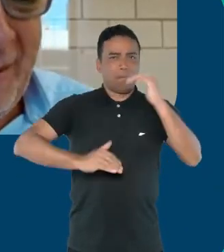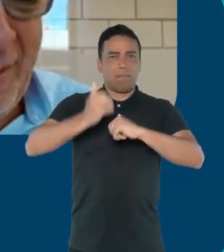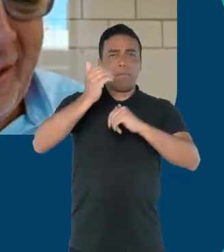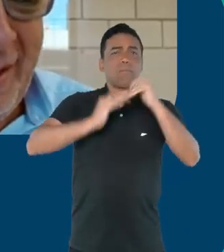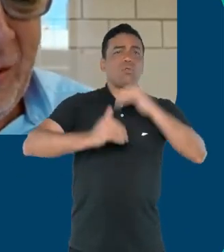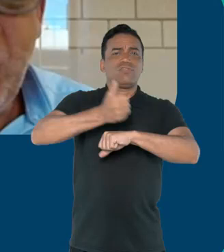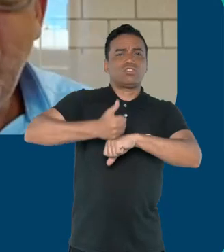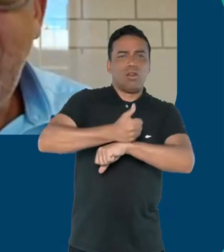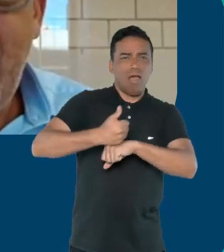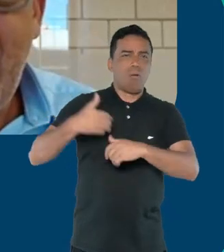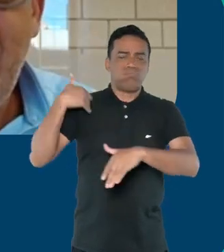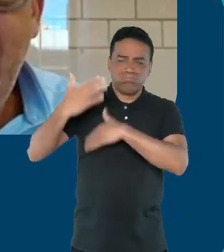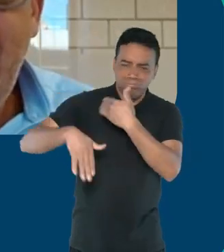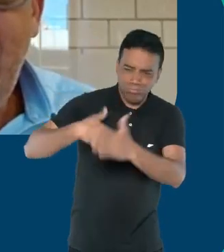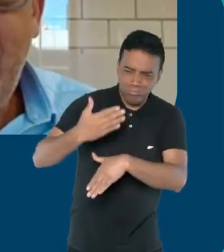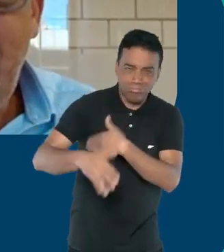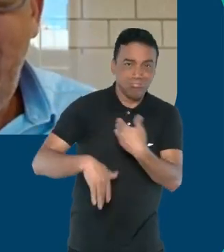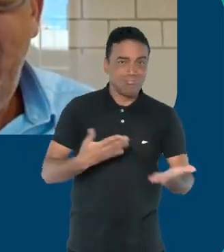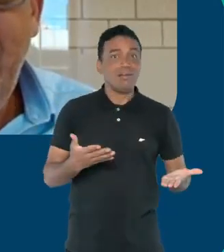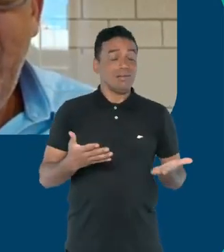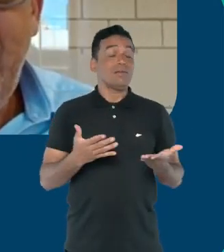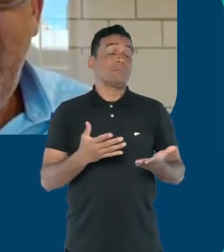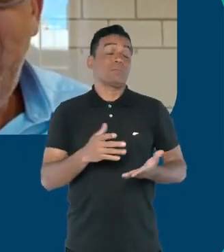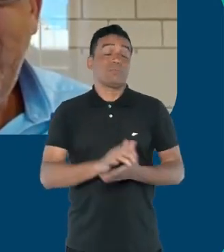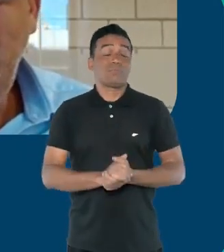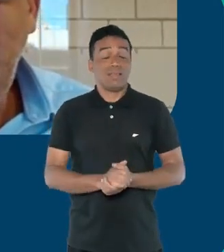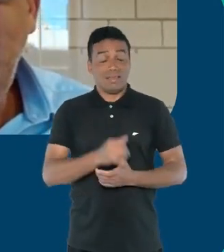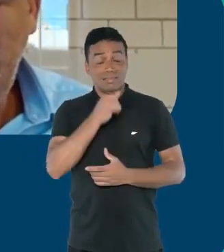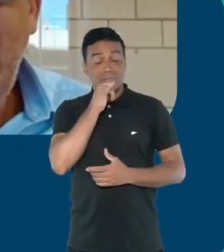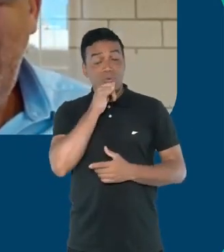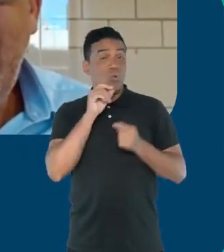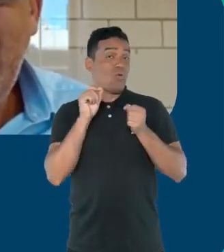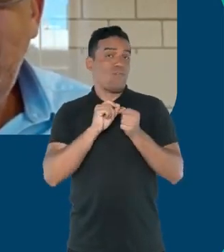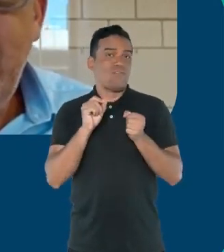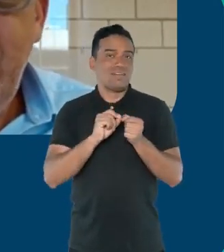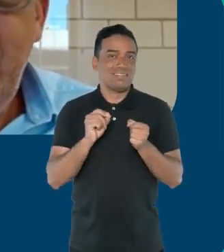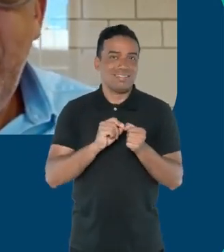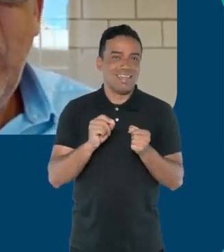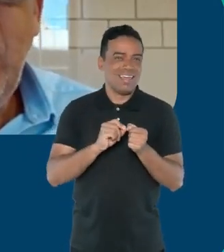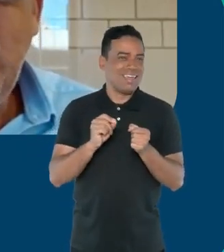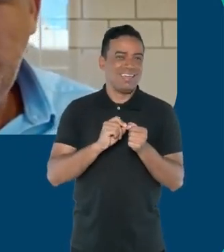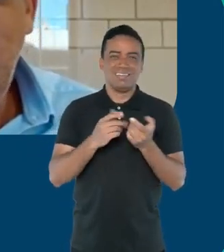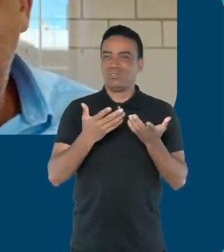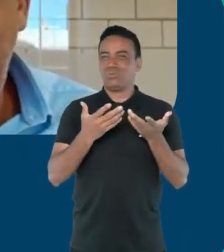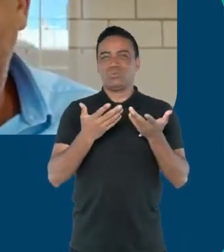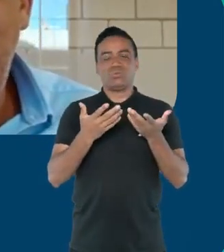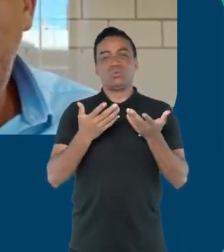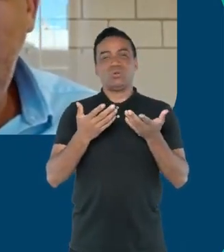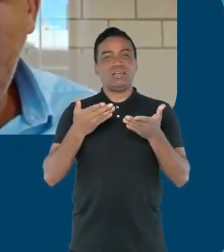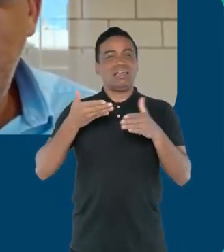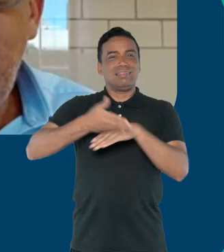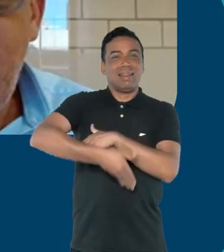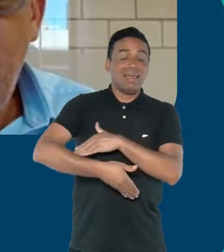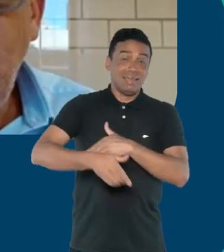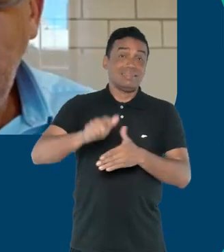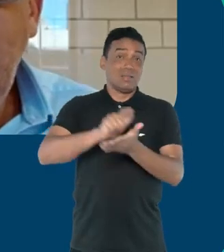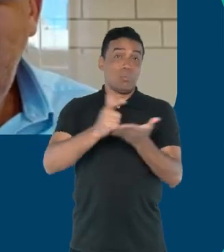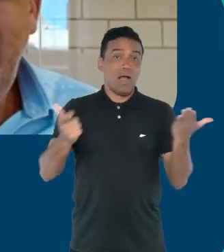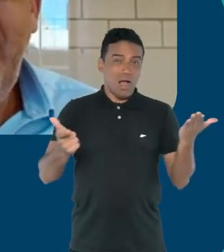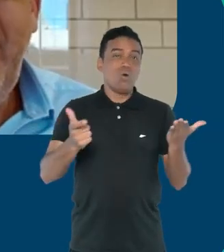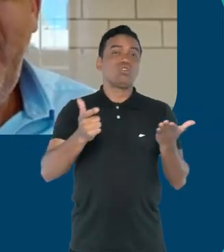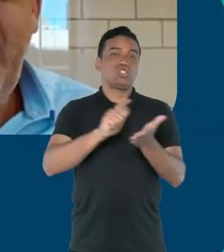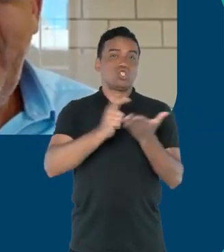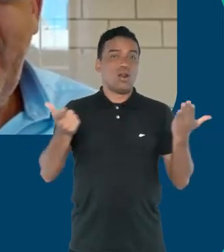janela. Para encurtar, eu acabei fazendo a Casper Libero. Muito cedo eu entrei na Folha de São